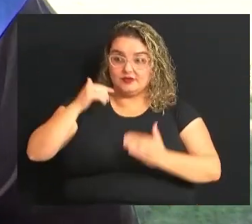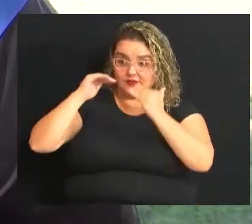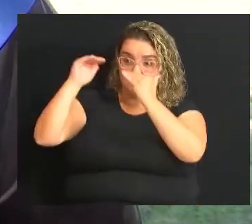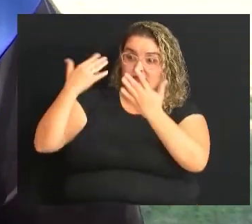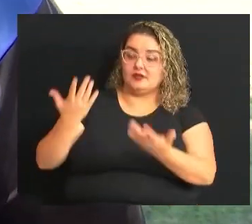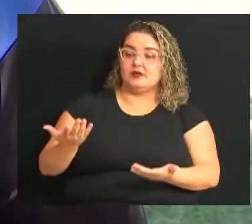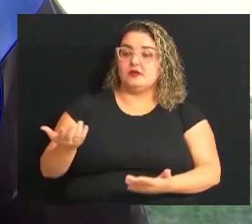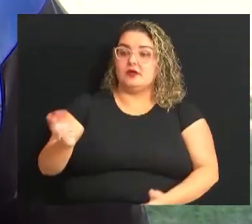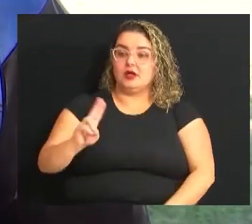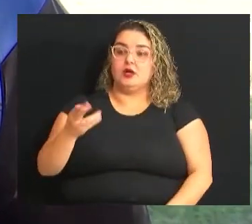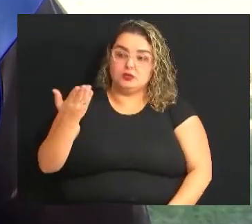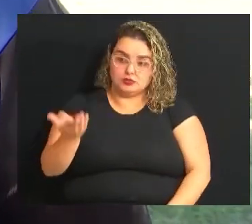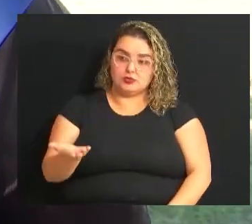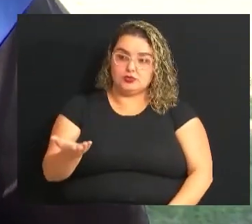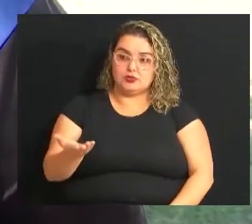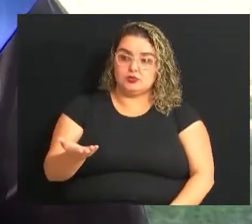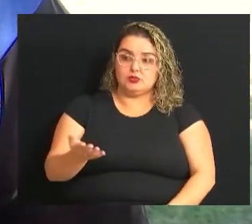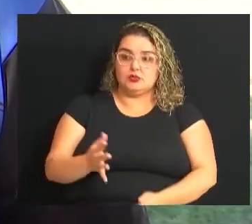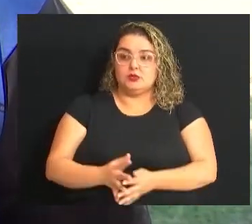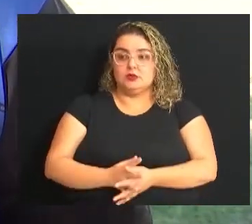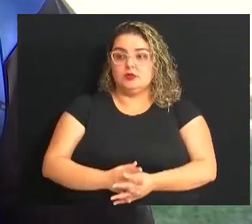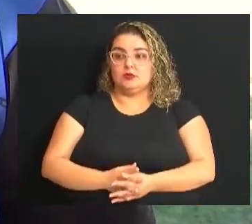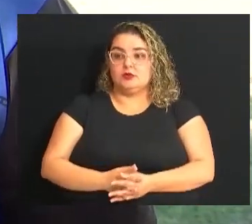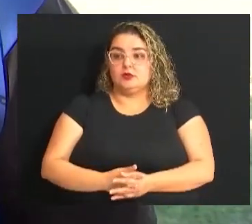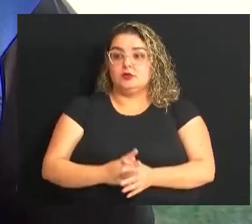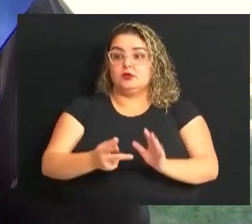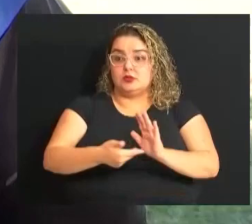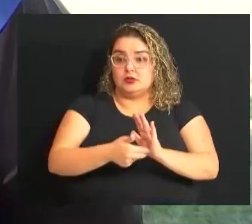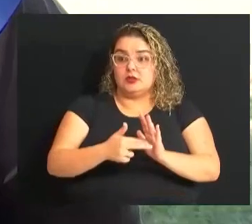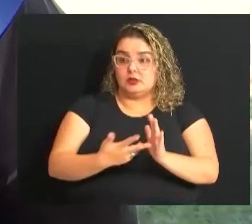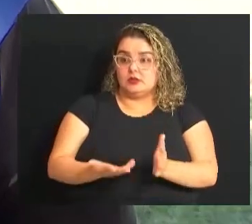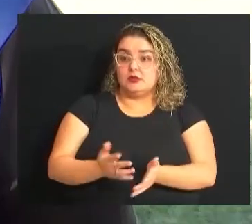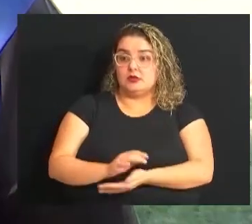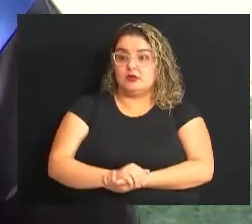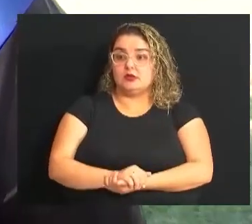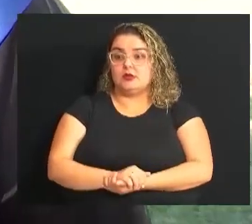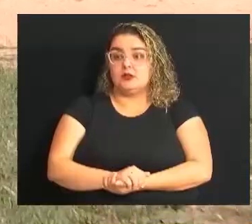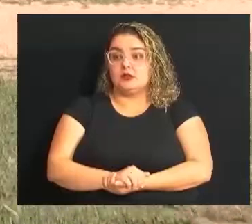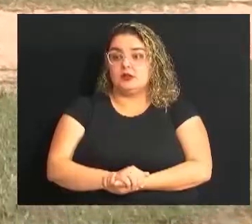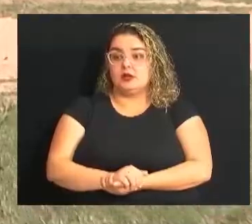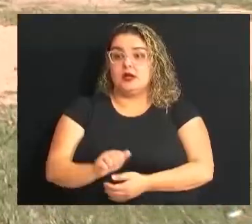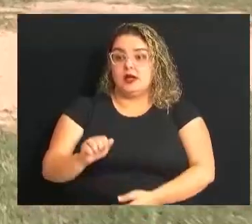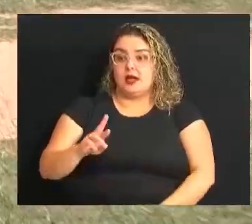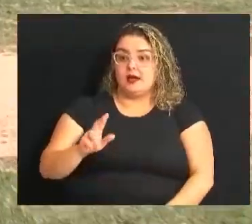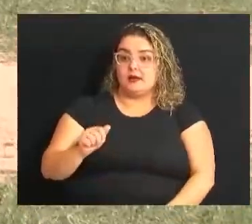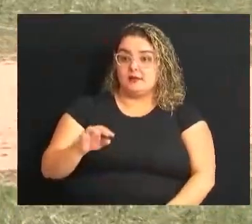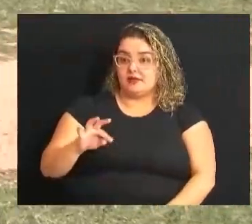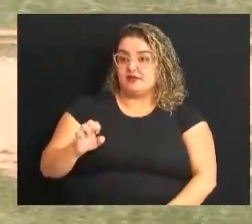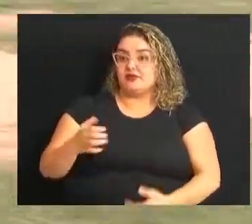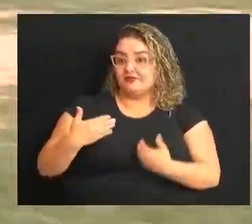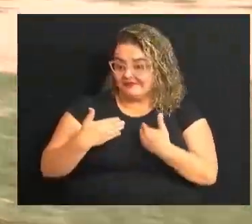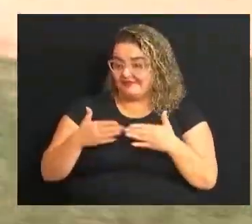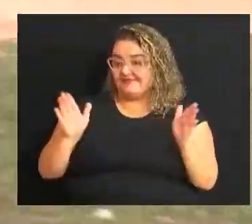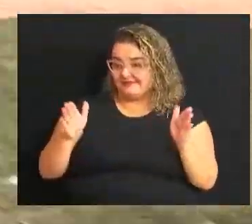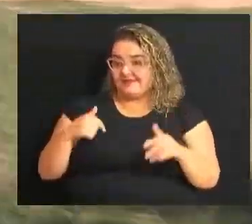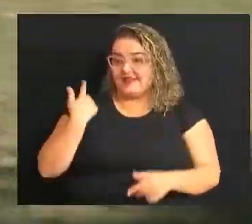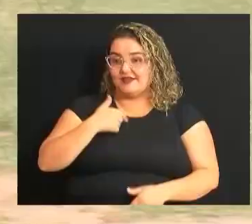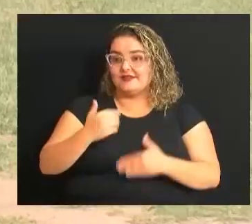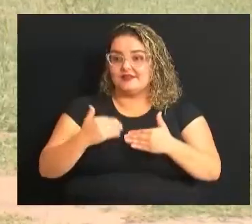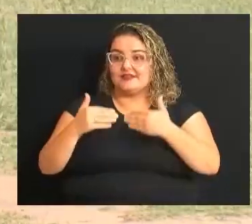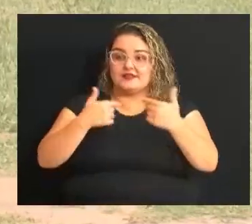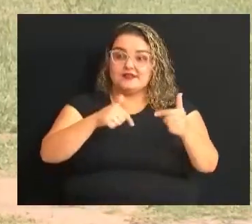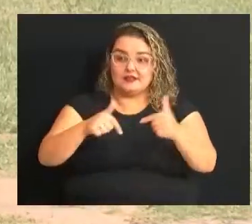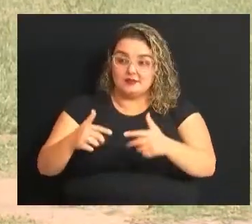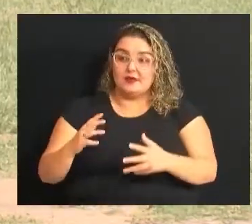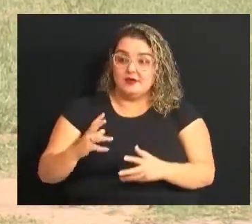esse nome, aí chama-se... O significado dele é Abrat. E a gente está aqui no nosso desenvolvimento, trabalhando com a